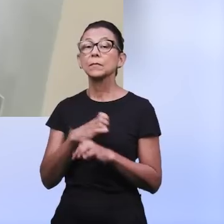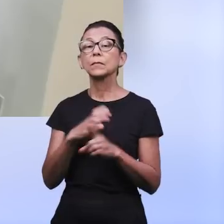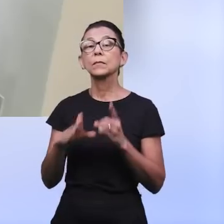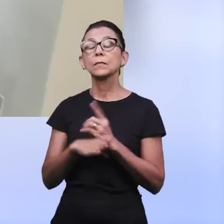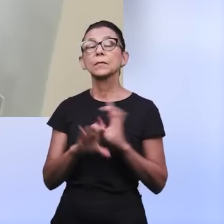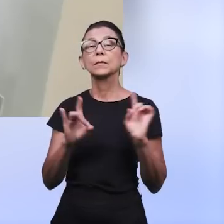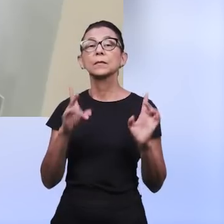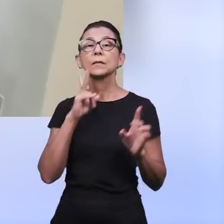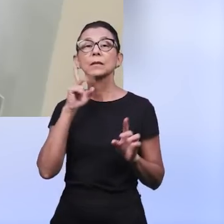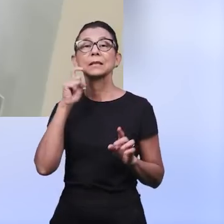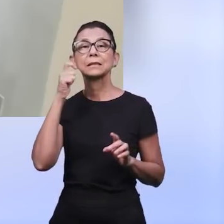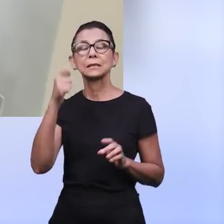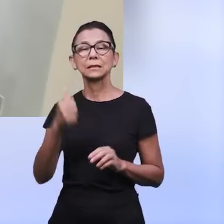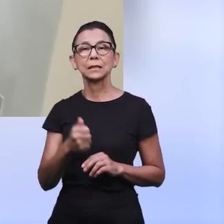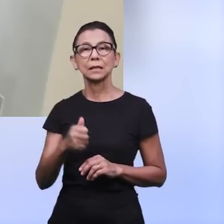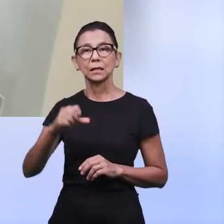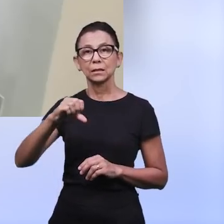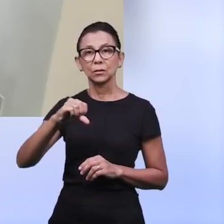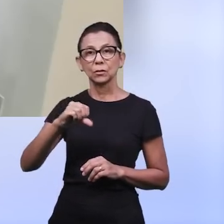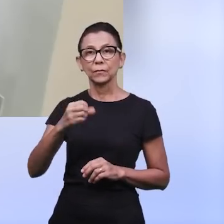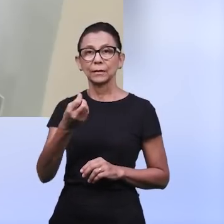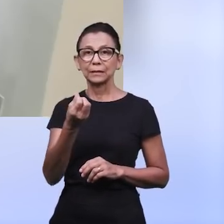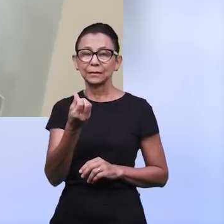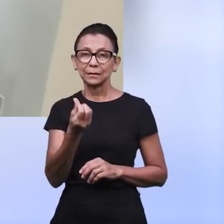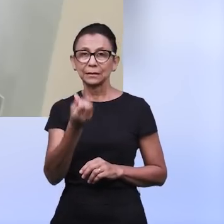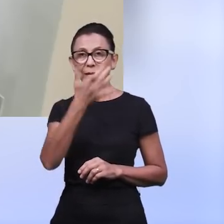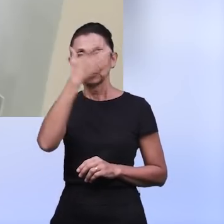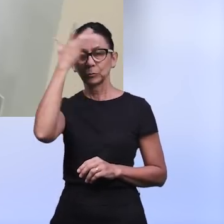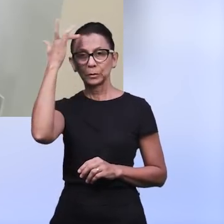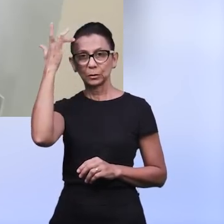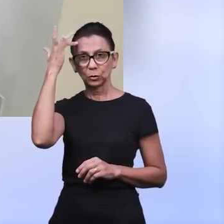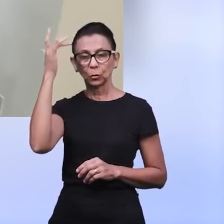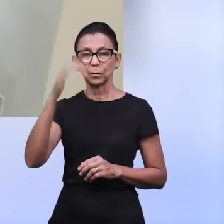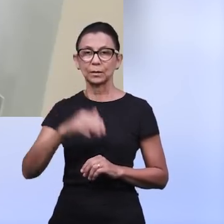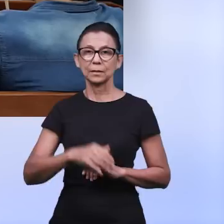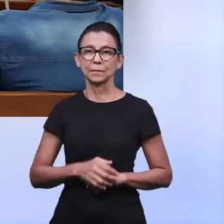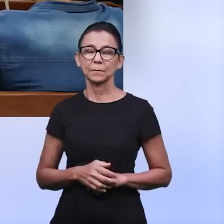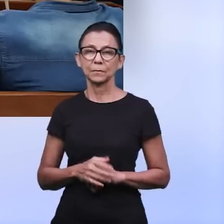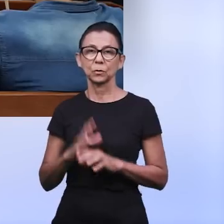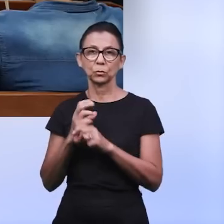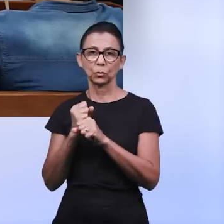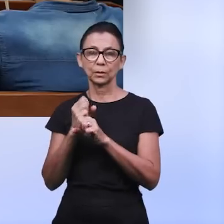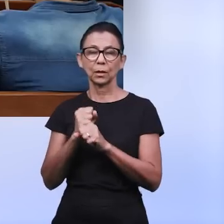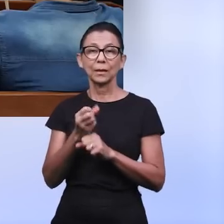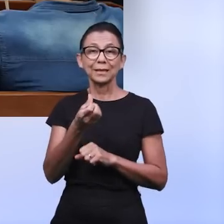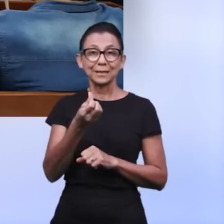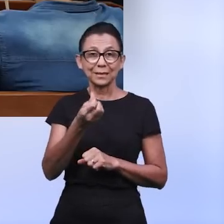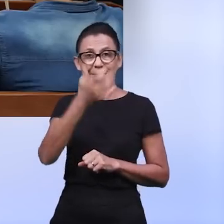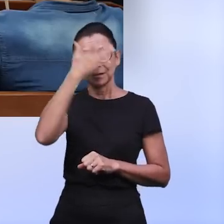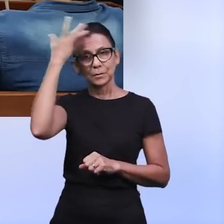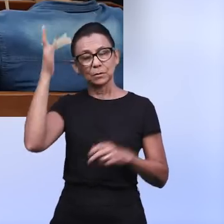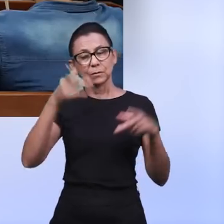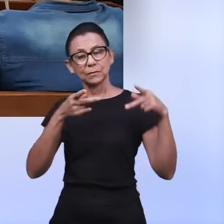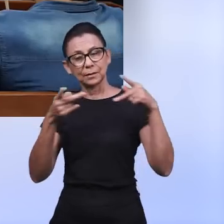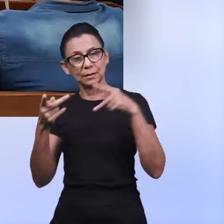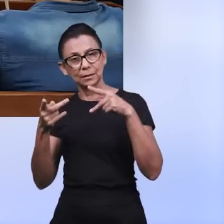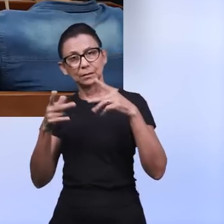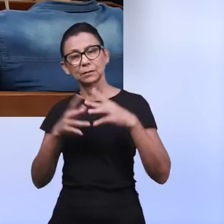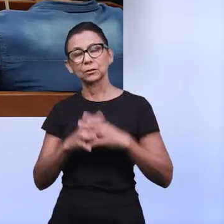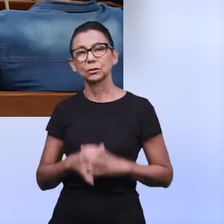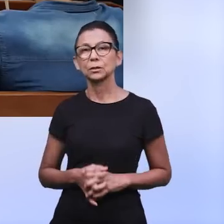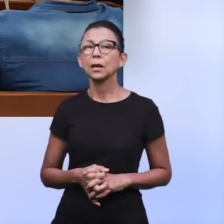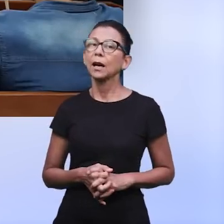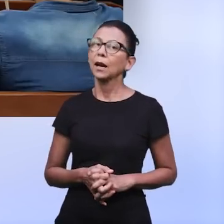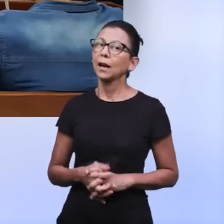ali 96 pessoas, sendo 6 visitantes. Nesse culto especial de muito louvor e adoração, todos os